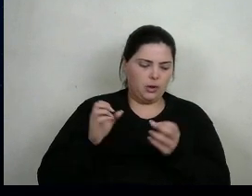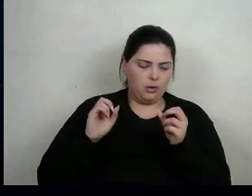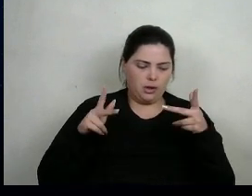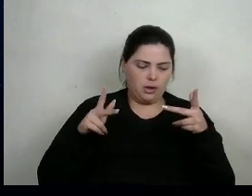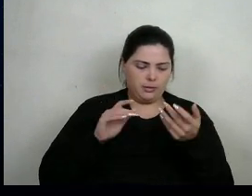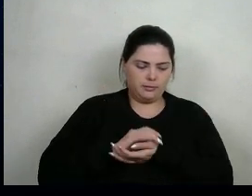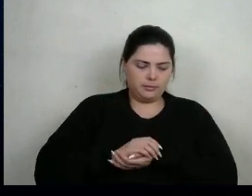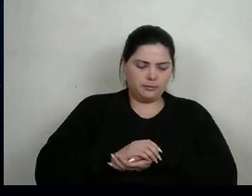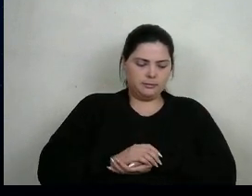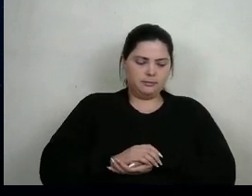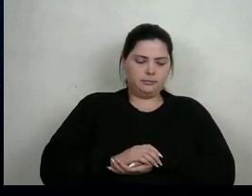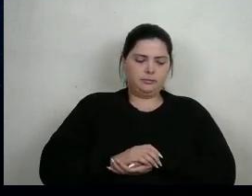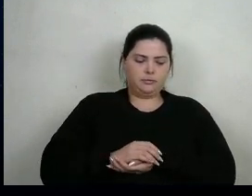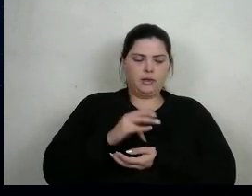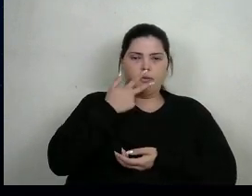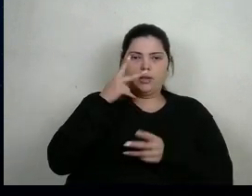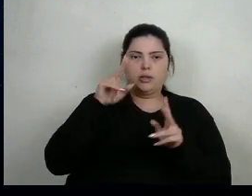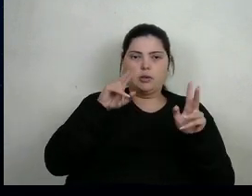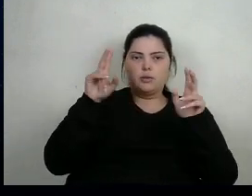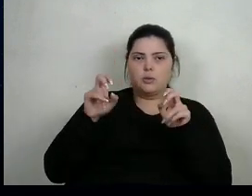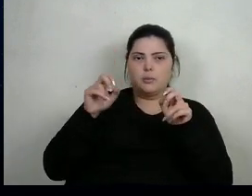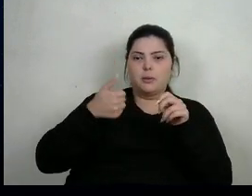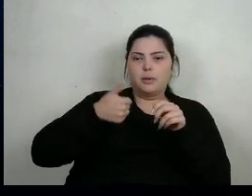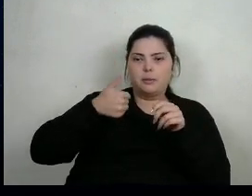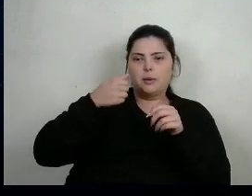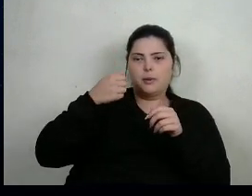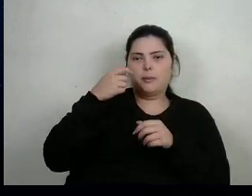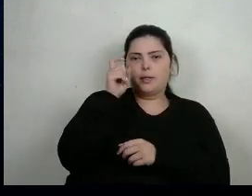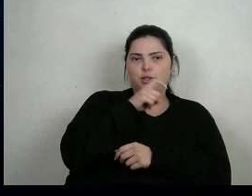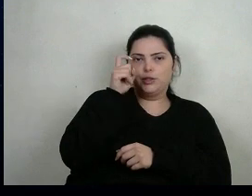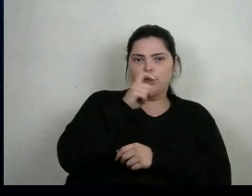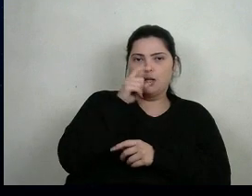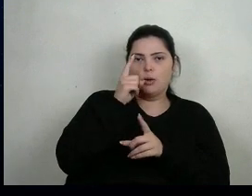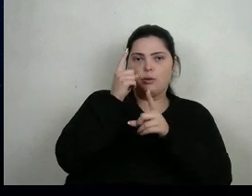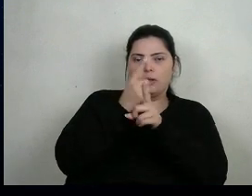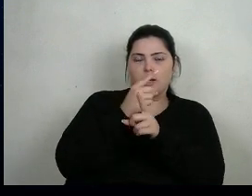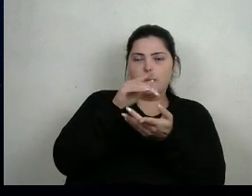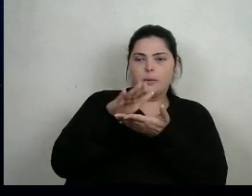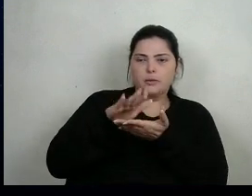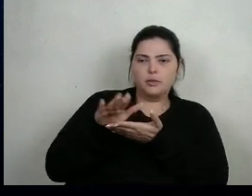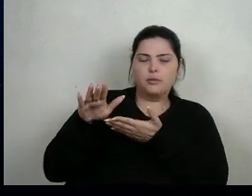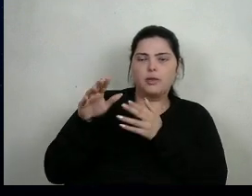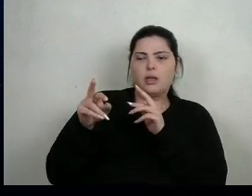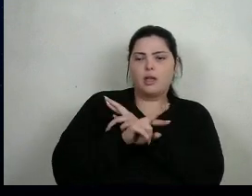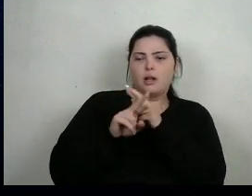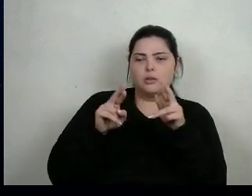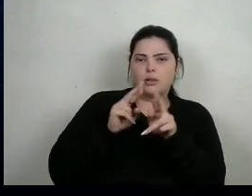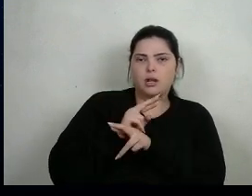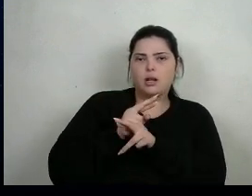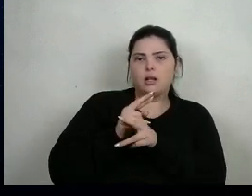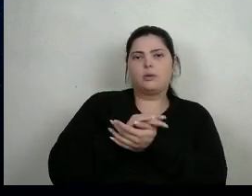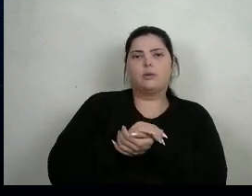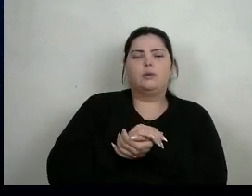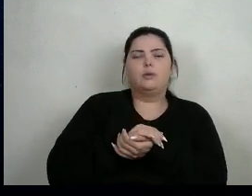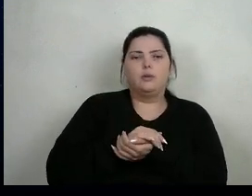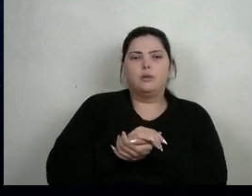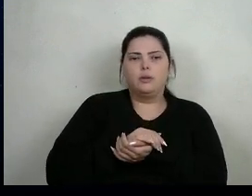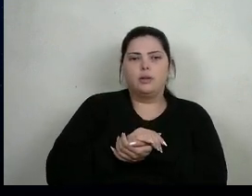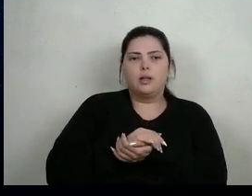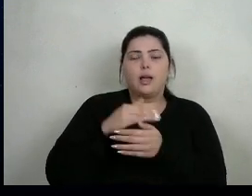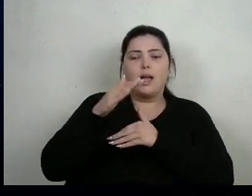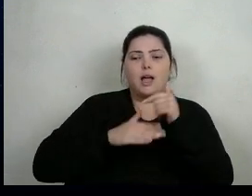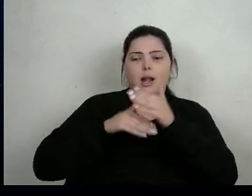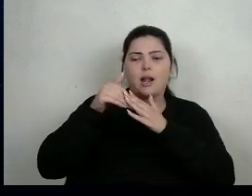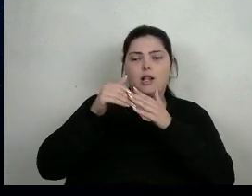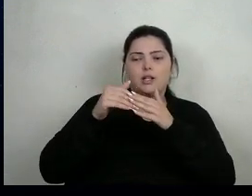falando sobre o primeiro mito achar que produtividade tem tudo a ver com a atividade do desenvolvedor